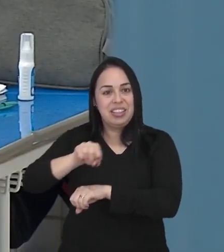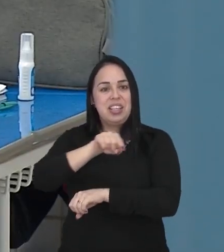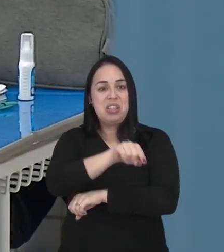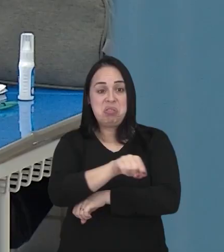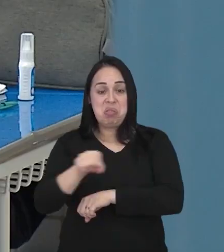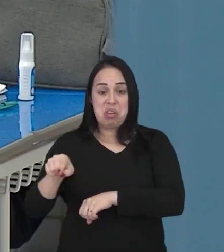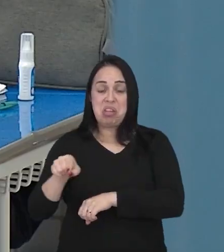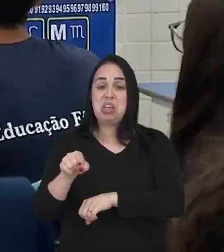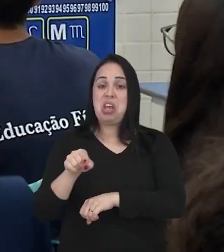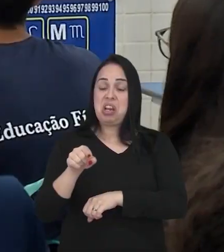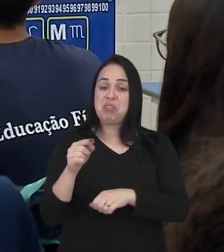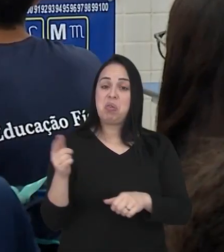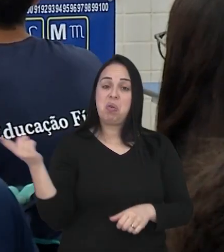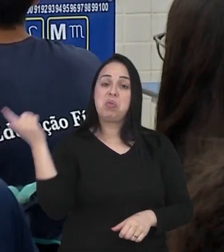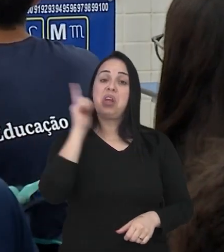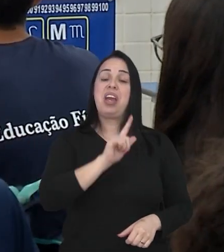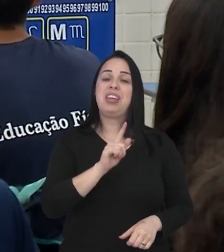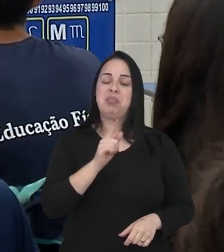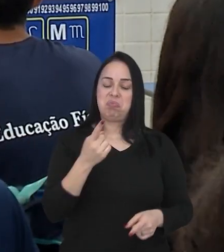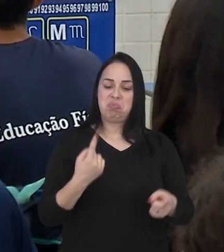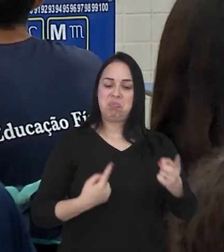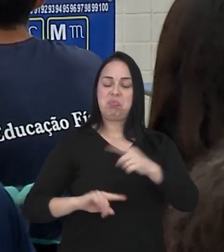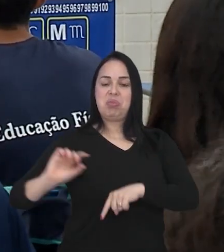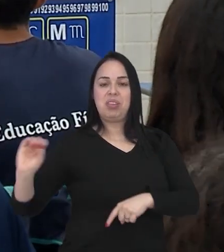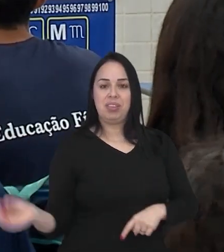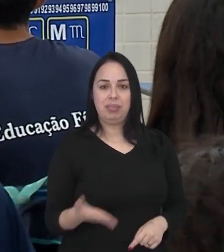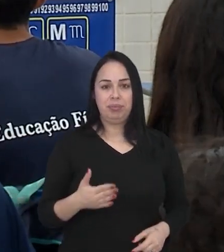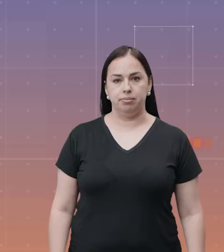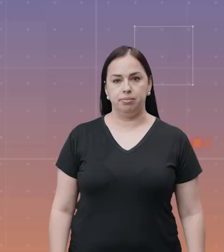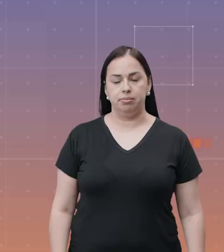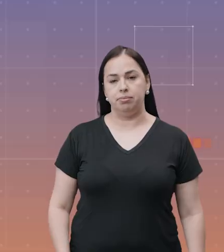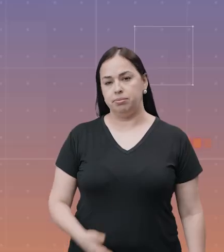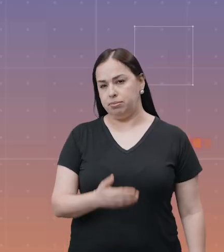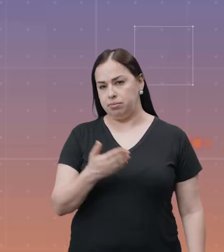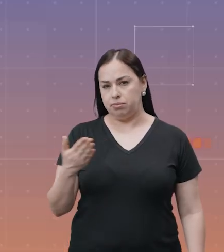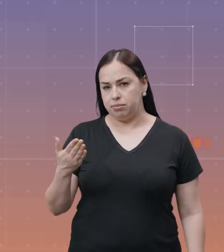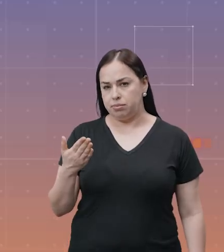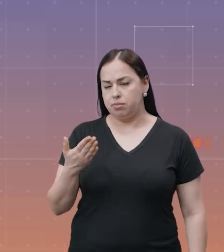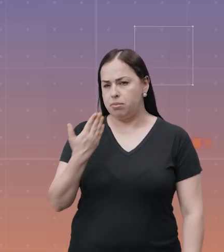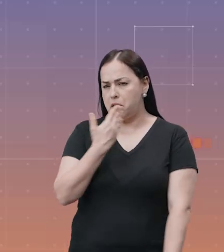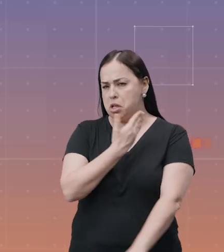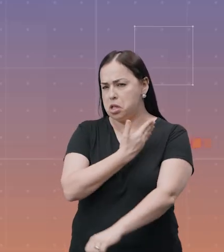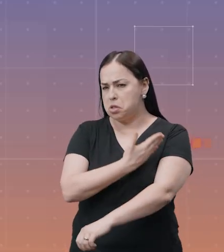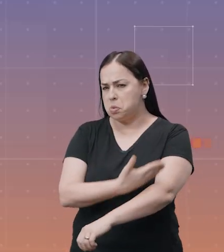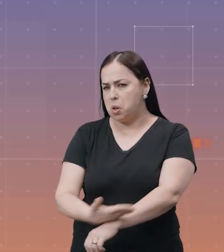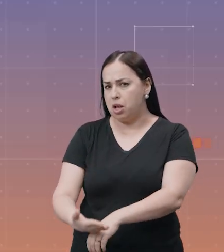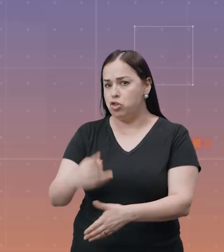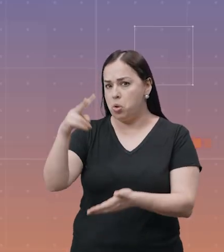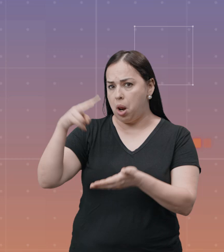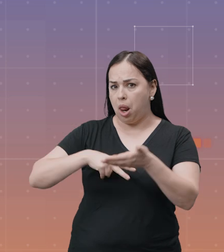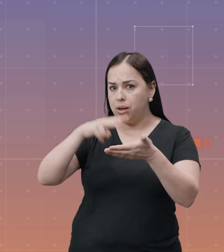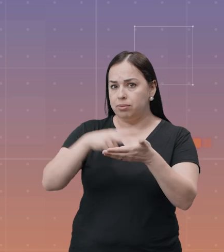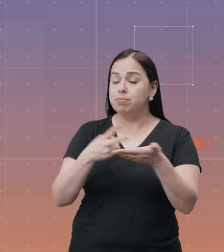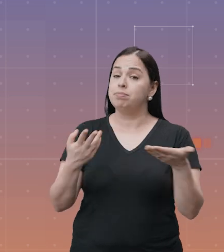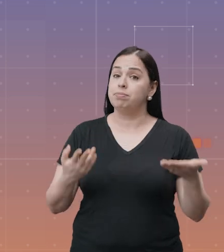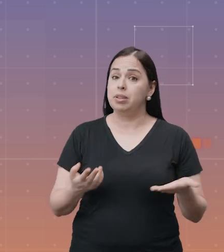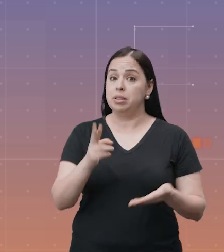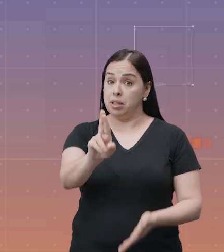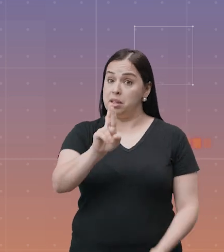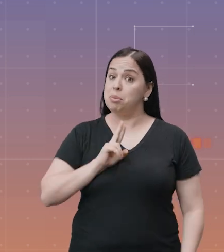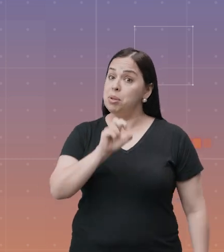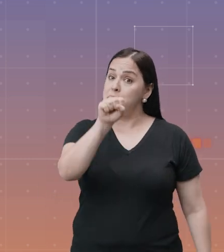e contribuem para a cultura de excelência e inovação. Você aí tem hábito de ler livros? Se